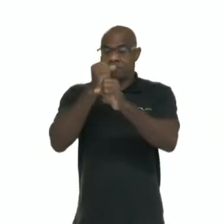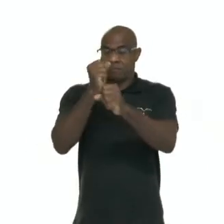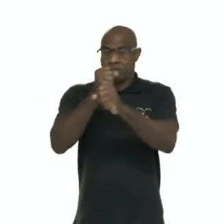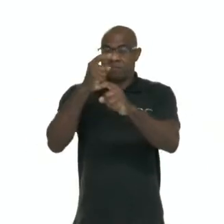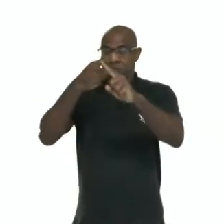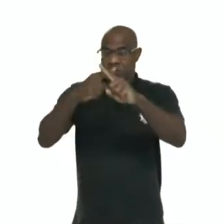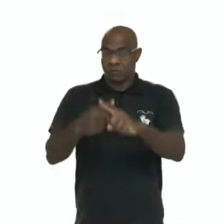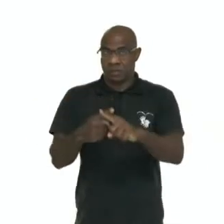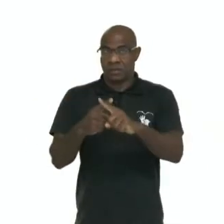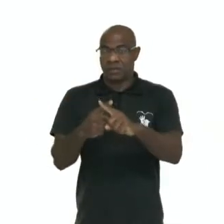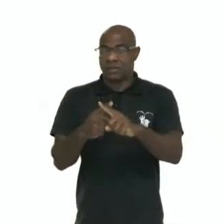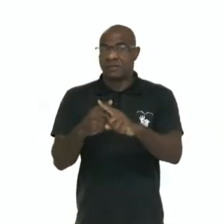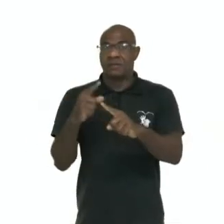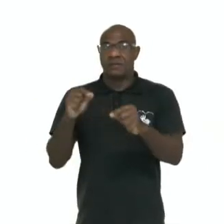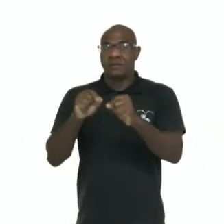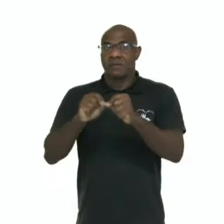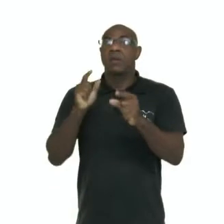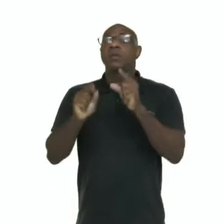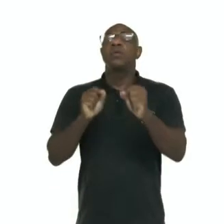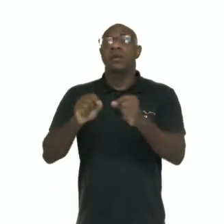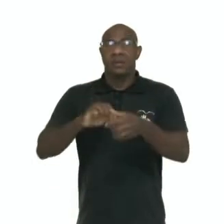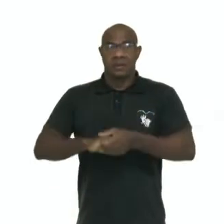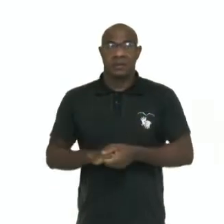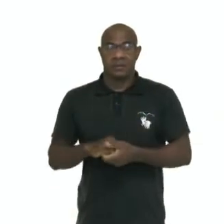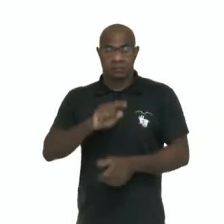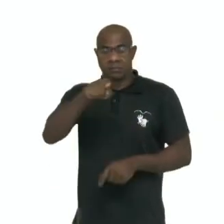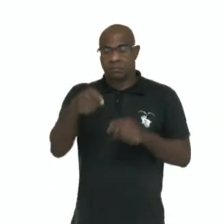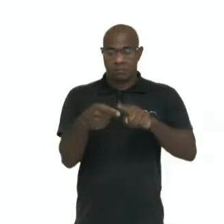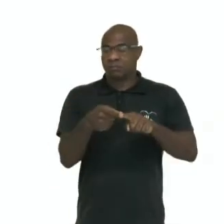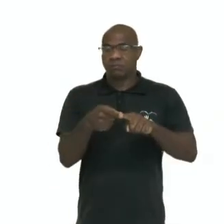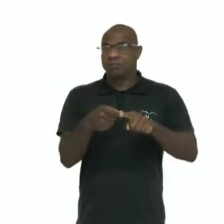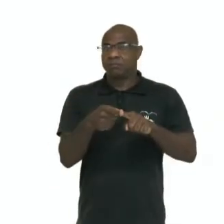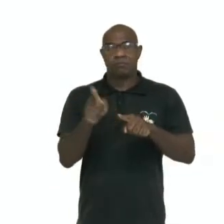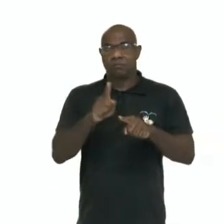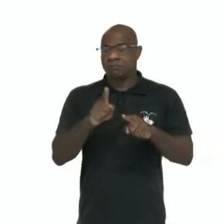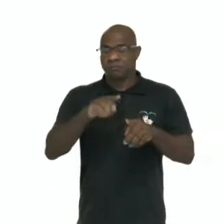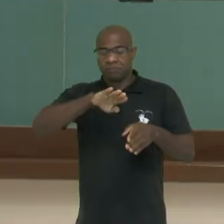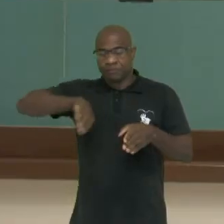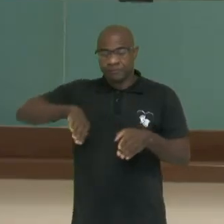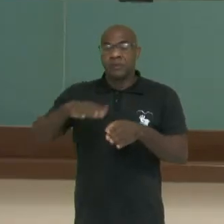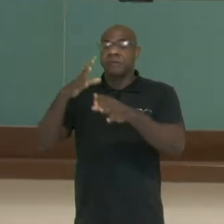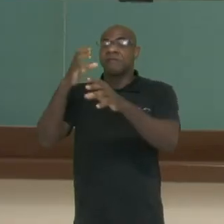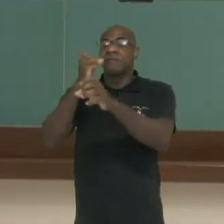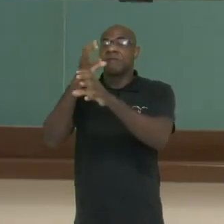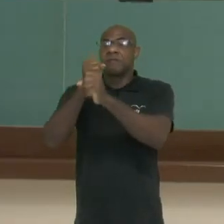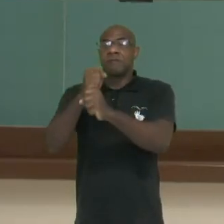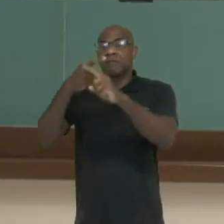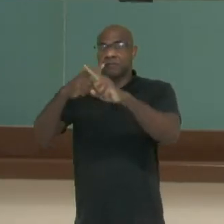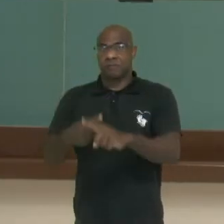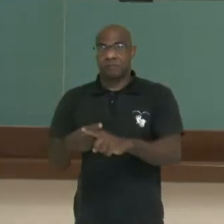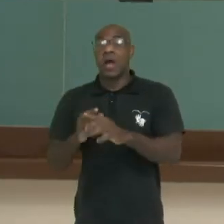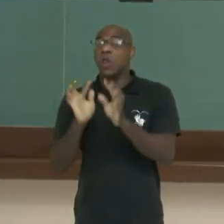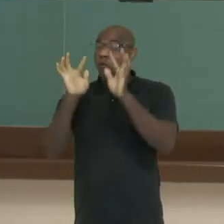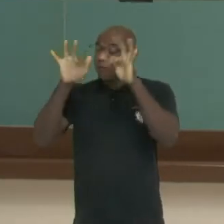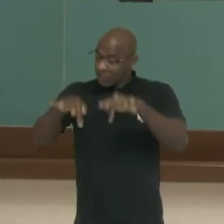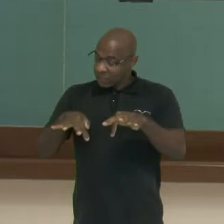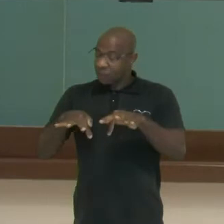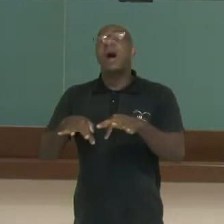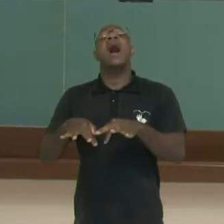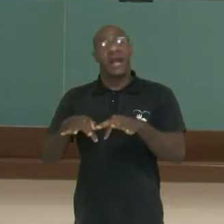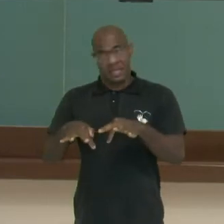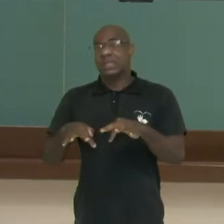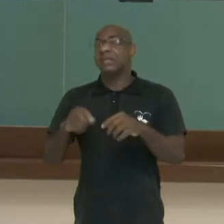decimal, nós desconsideramos as vírgulas e realizamos a multiplicação, tá bom? Aí no finalzinho que a gente faz